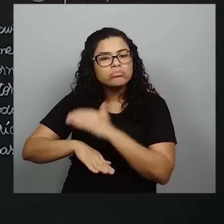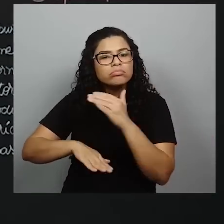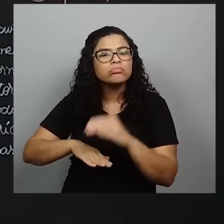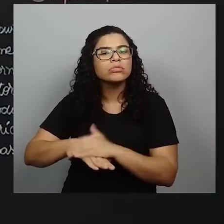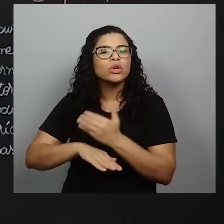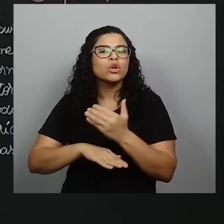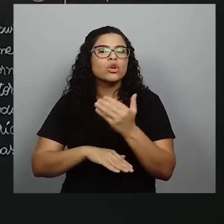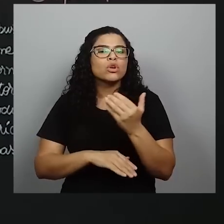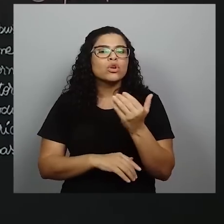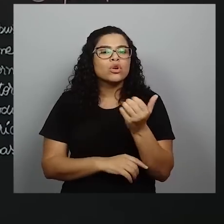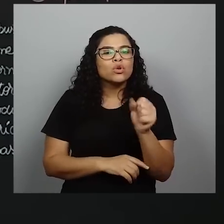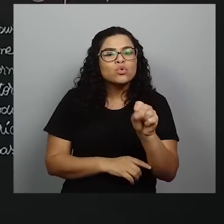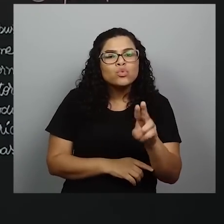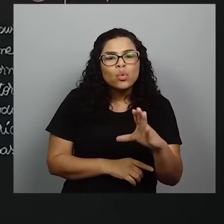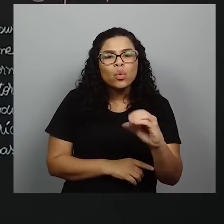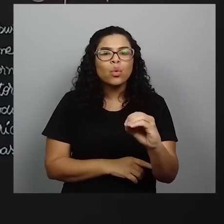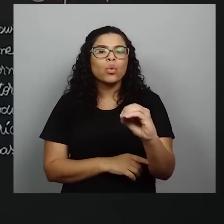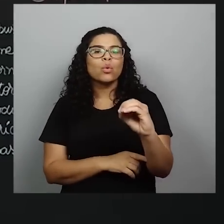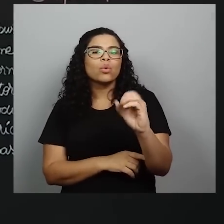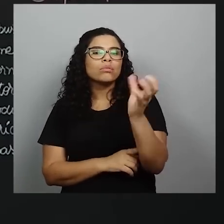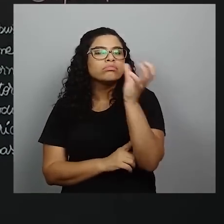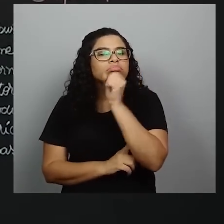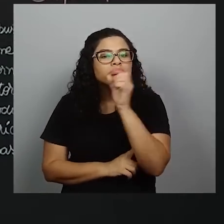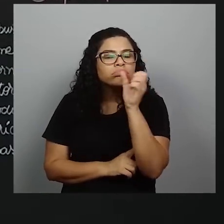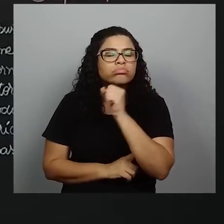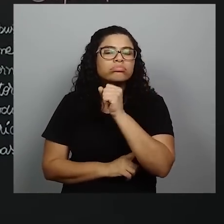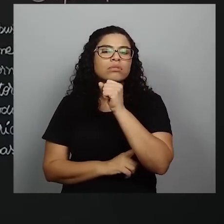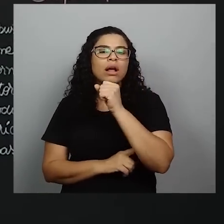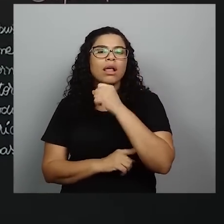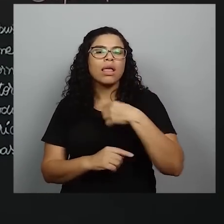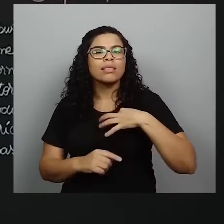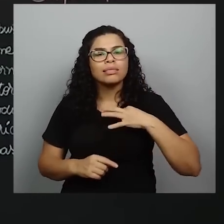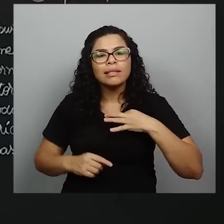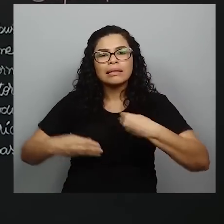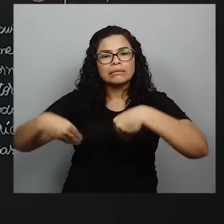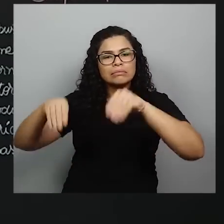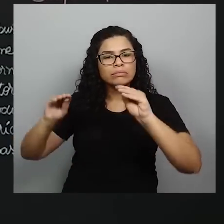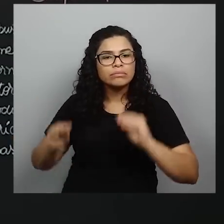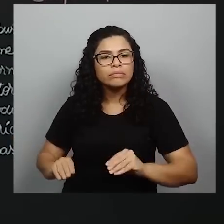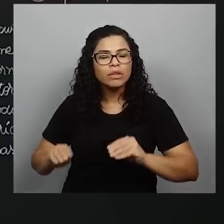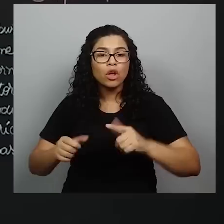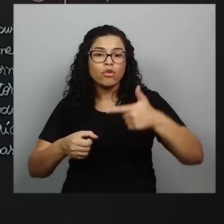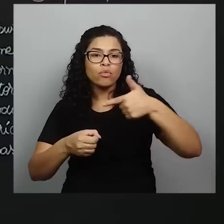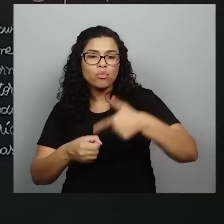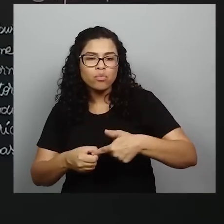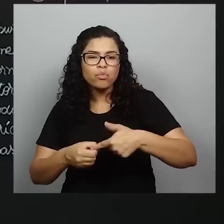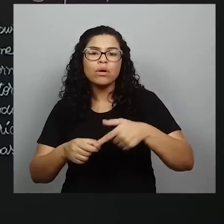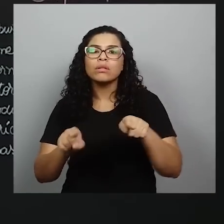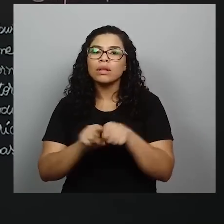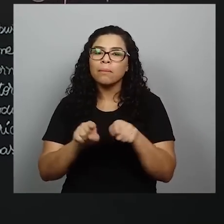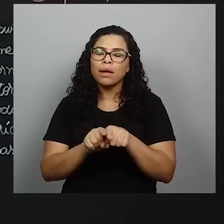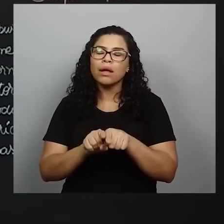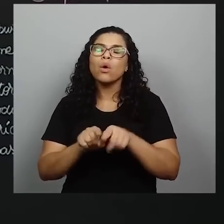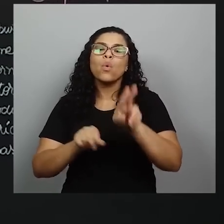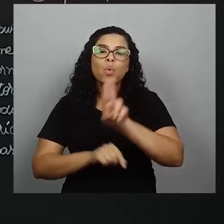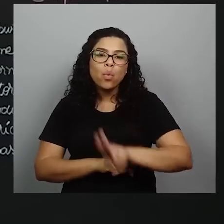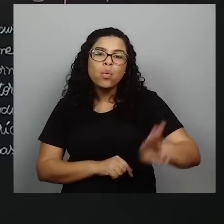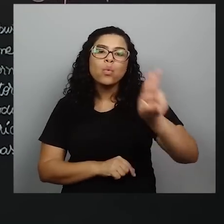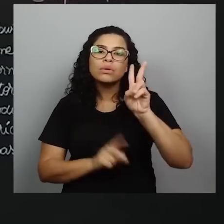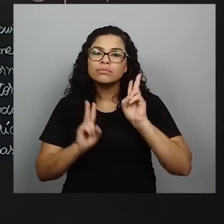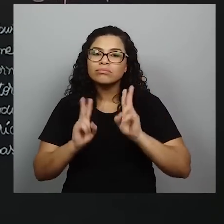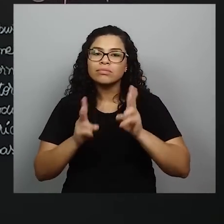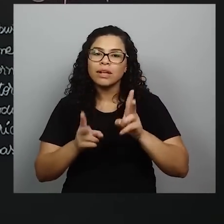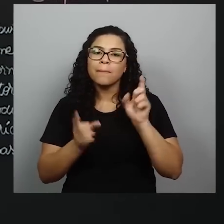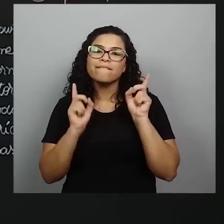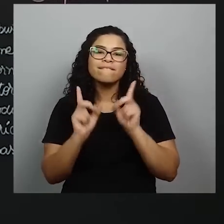Calçados, suco de laranja, tecidos, combustíveis, esses materiais acabam sendo bem utilizados também